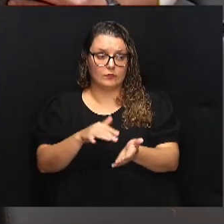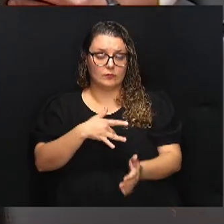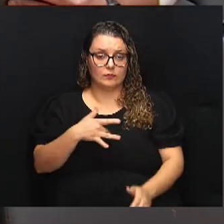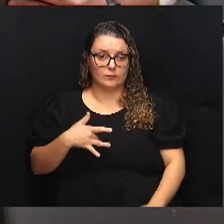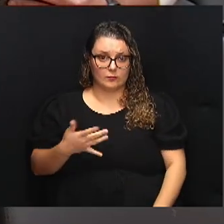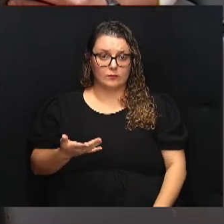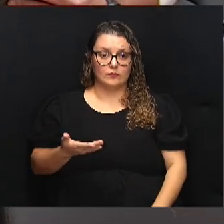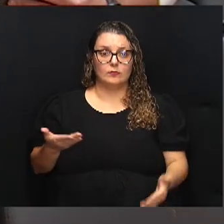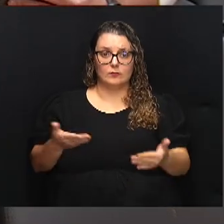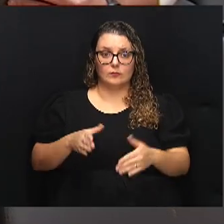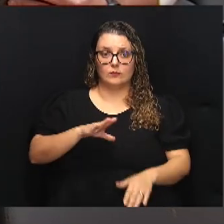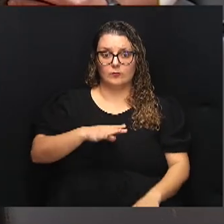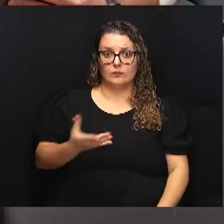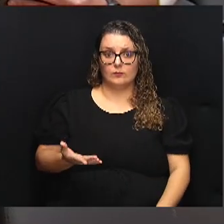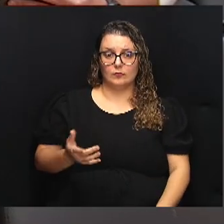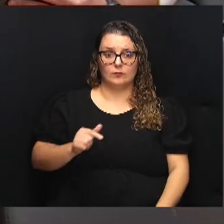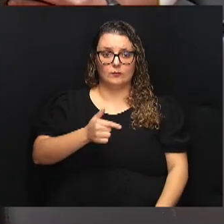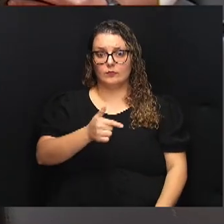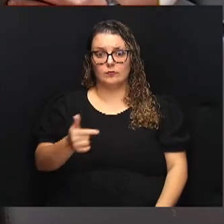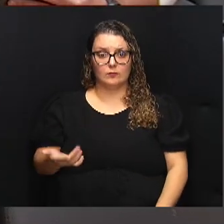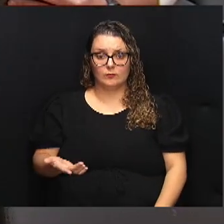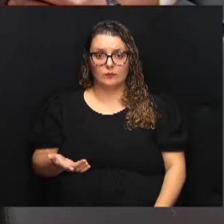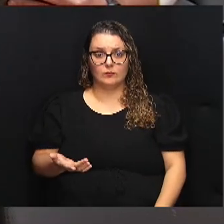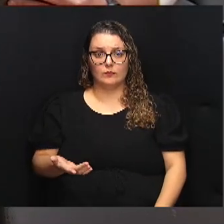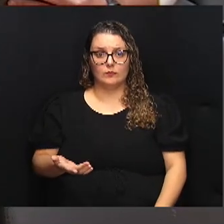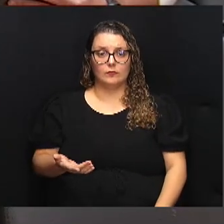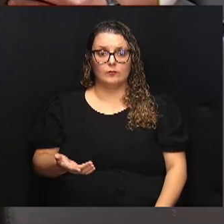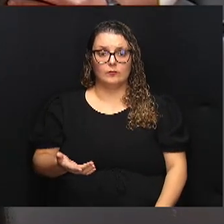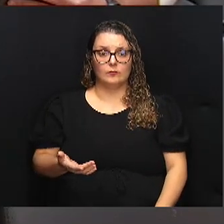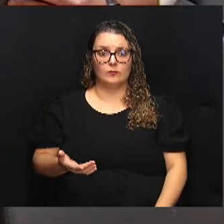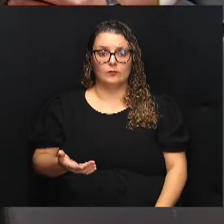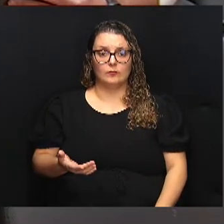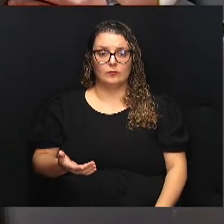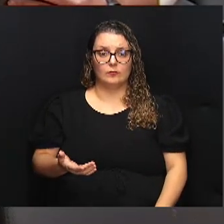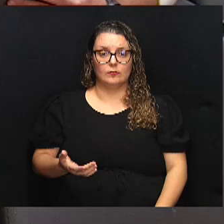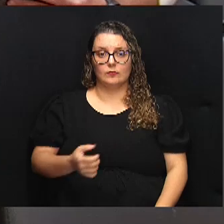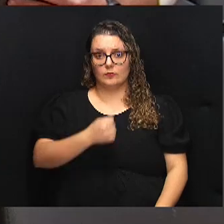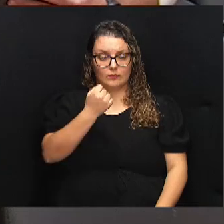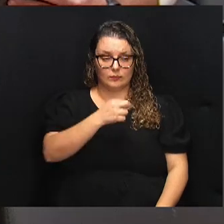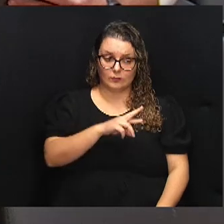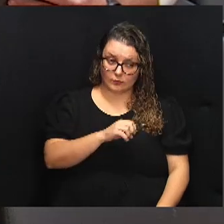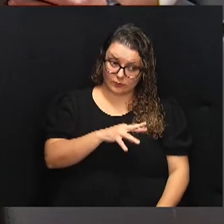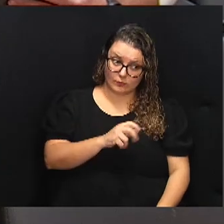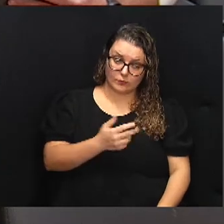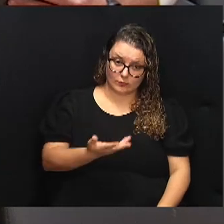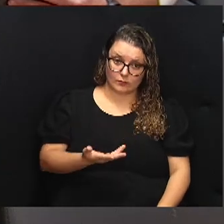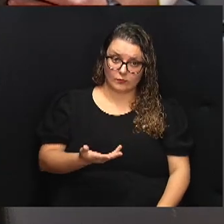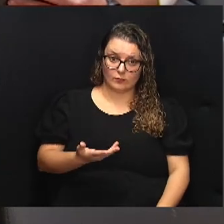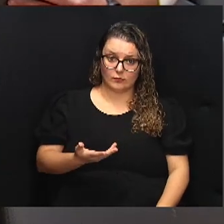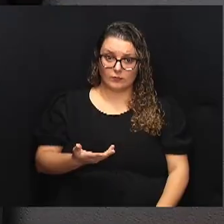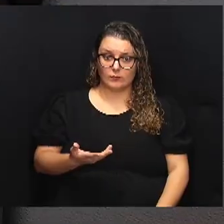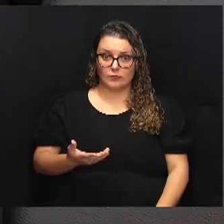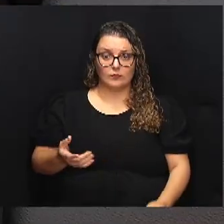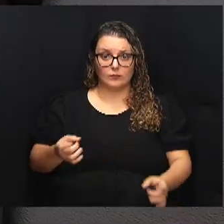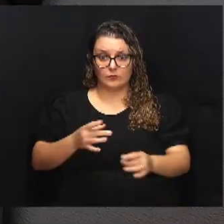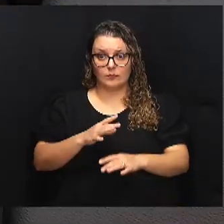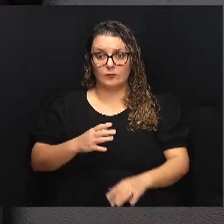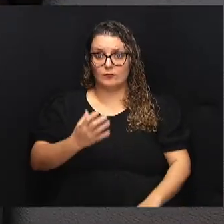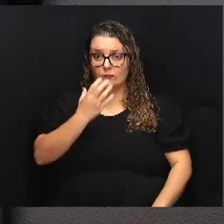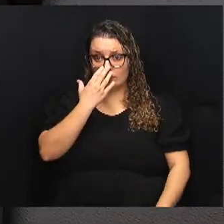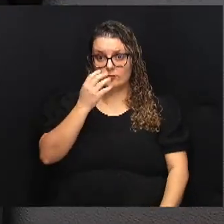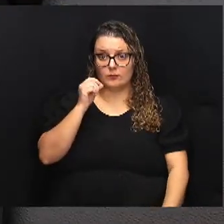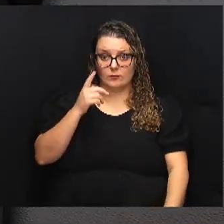Hoje, no município, a gente não tem casos graves de raiva, né? Não está extinto entre cães e